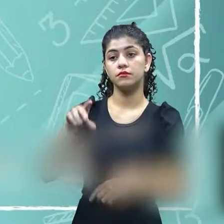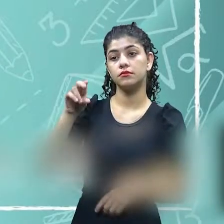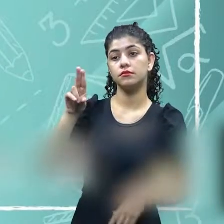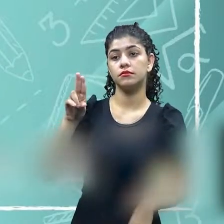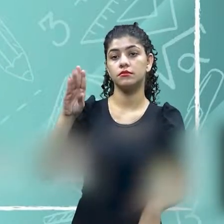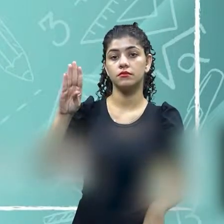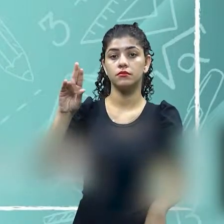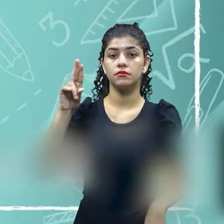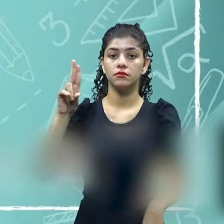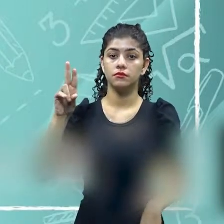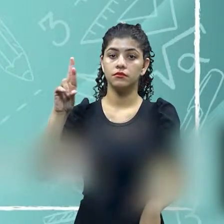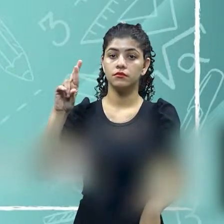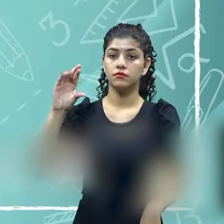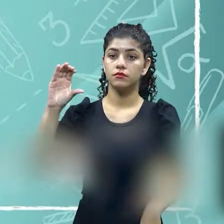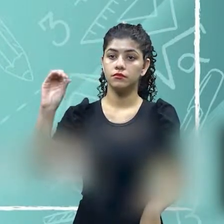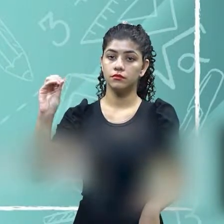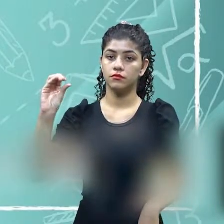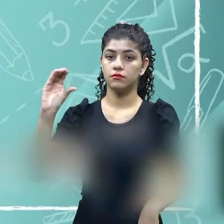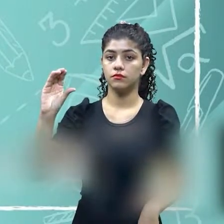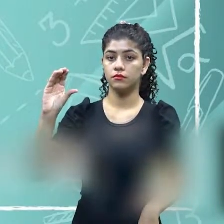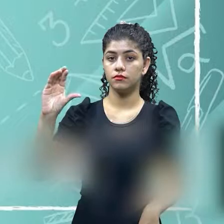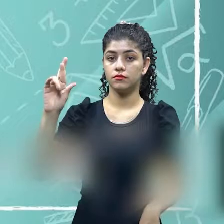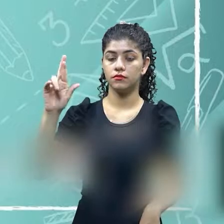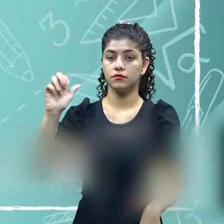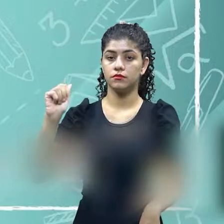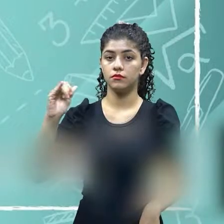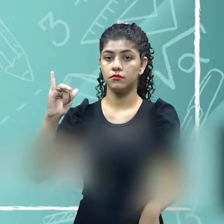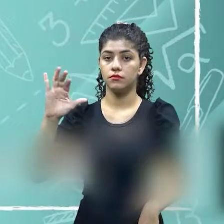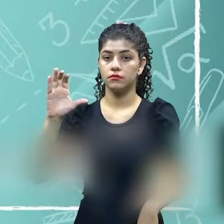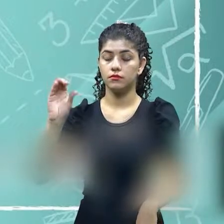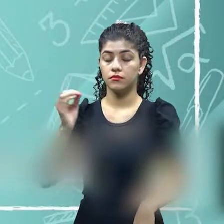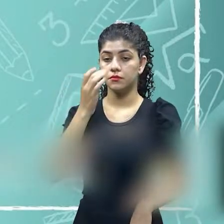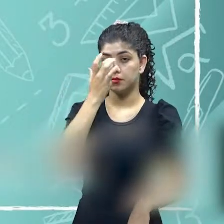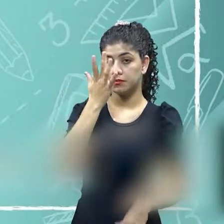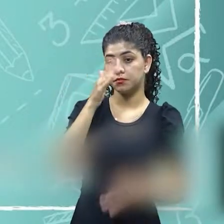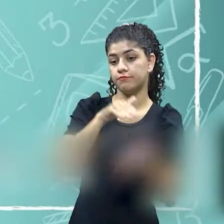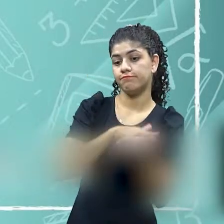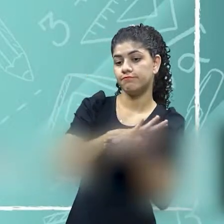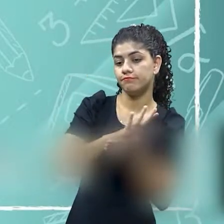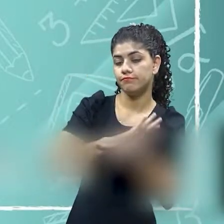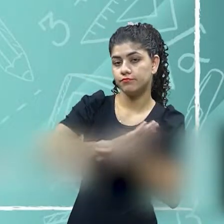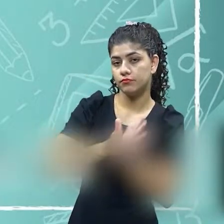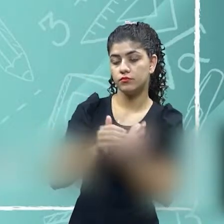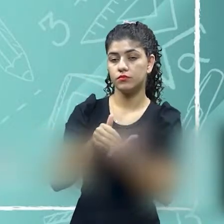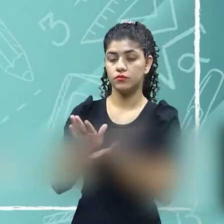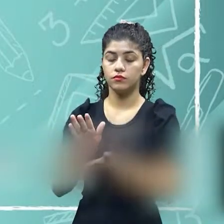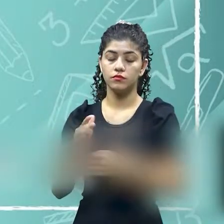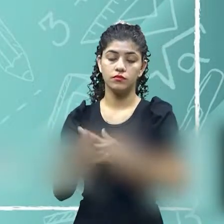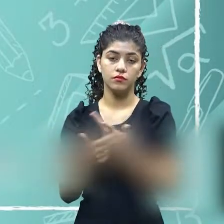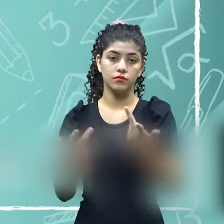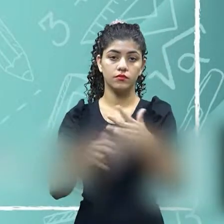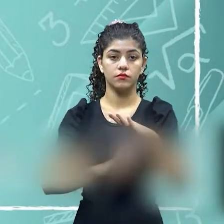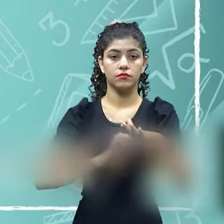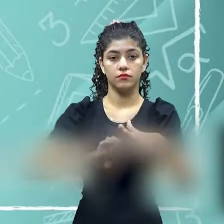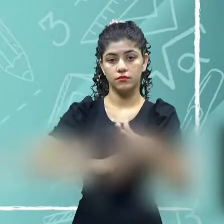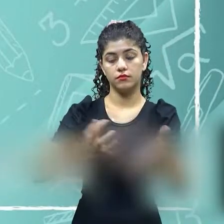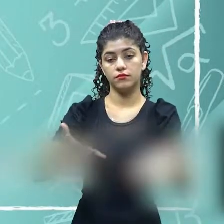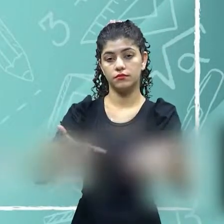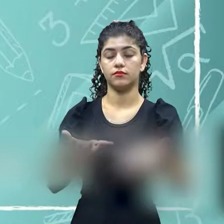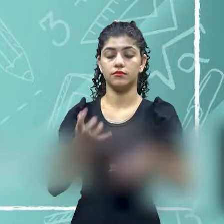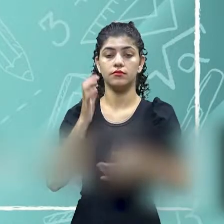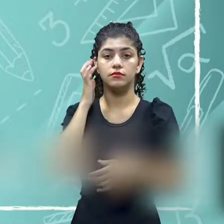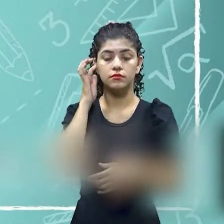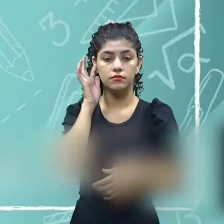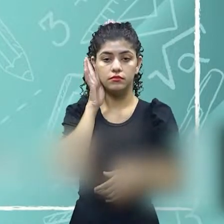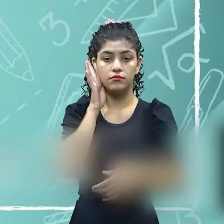vai ser, de certa forma, eliminada e facilitada para ambas as empresas que querem atuar nessa área da logística